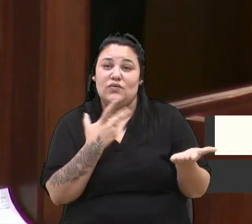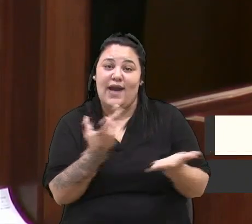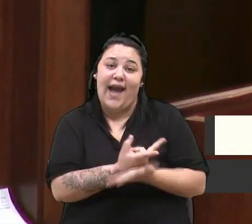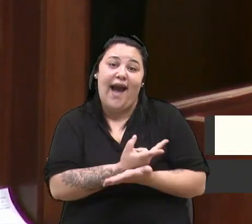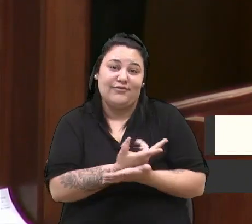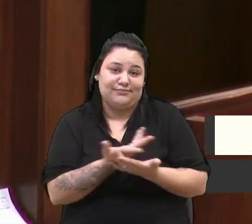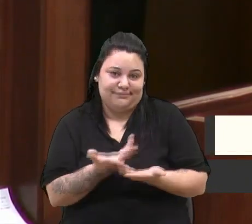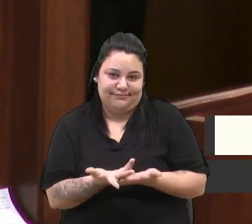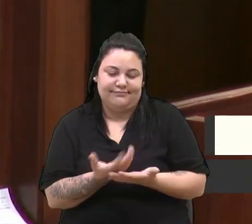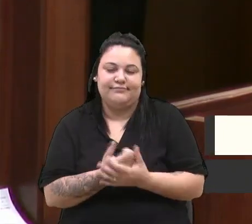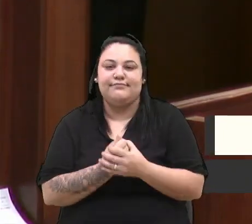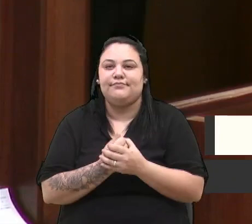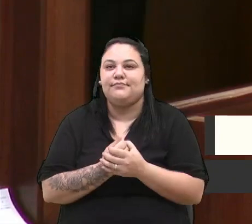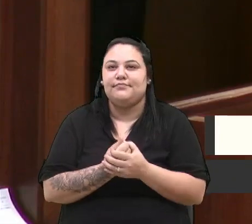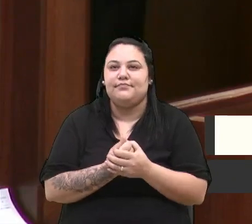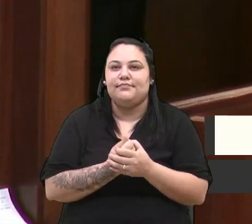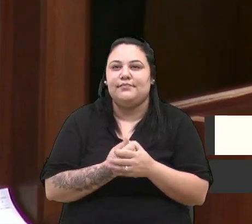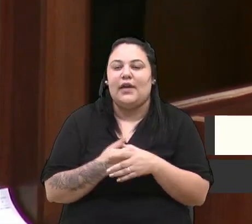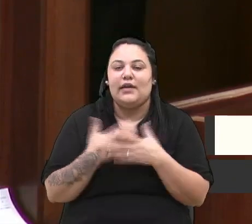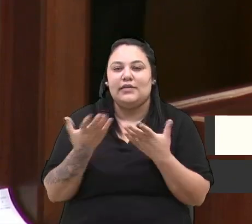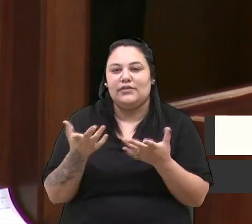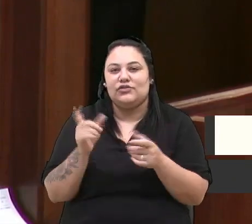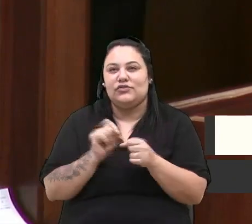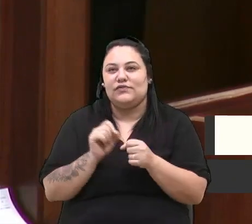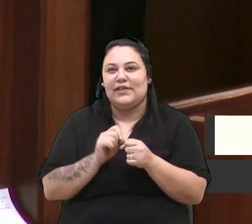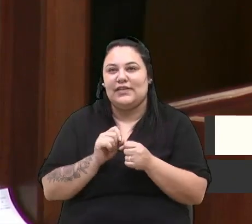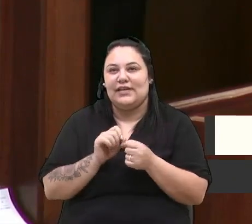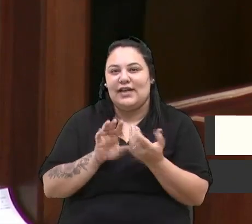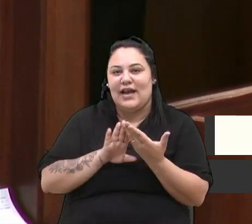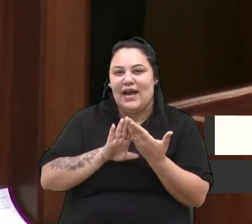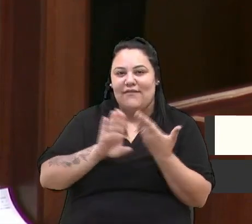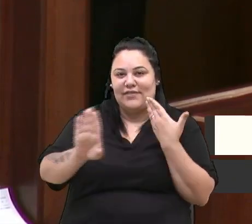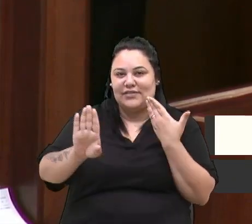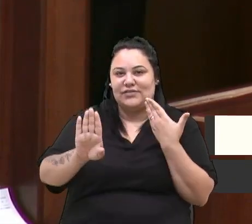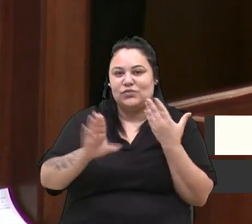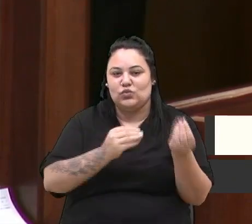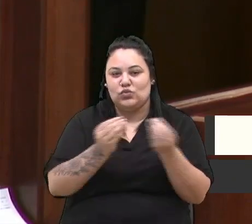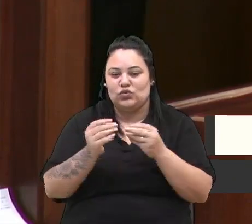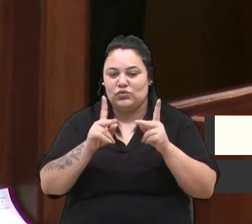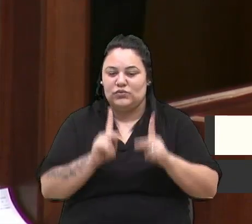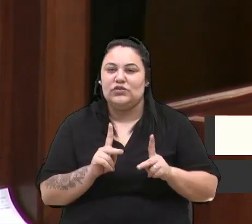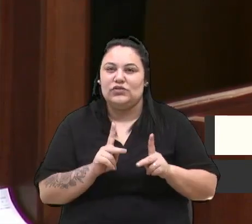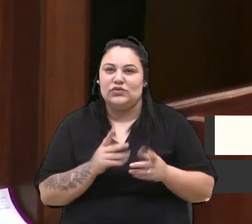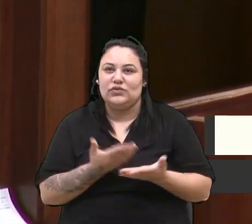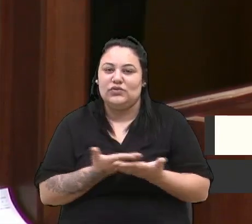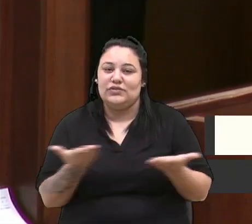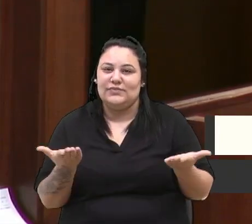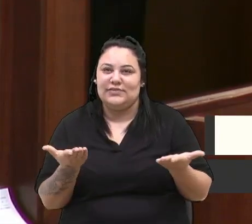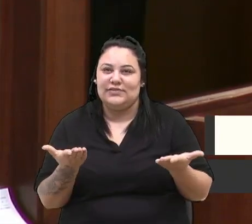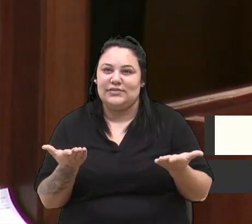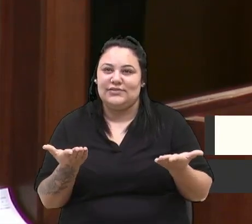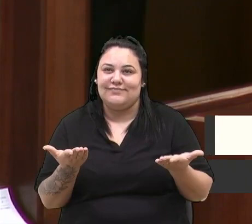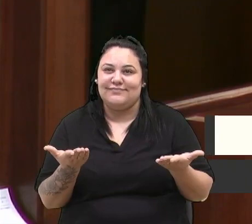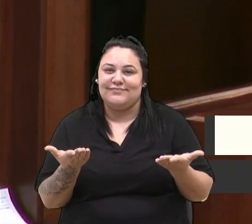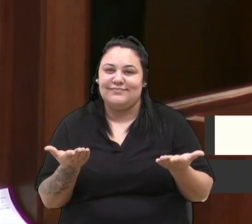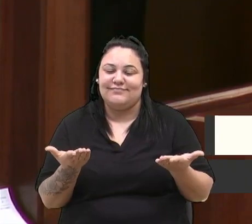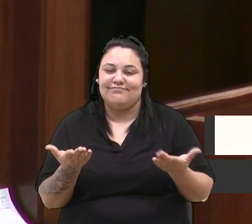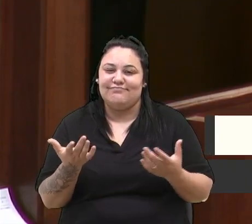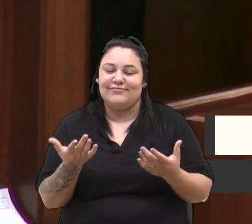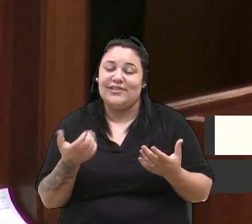indevida. Então, a gente acaba afastando muitas pessoas dos espaços ao invés de